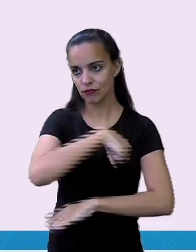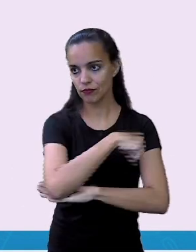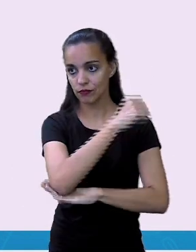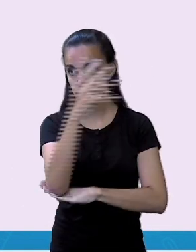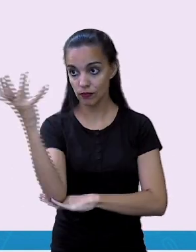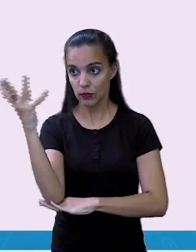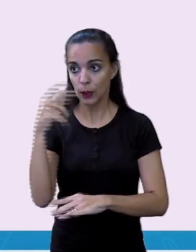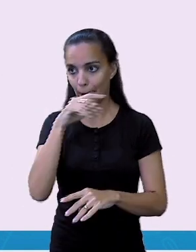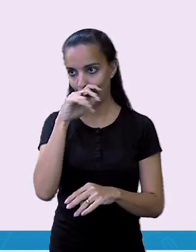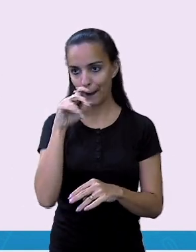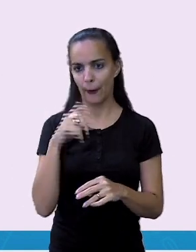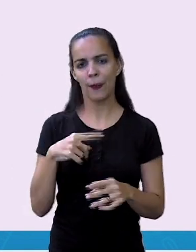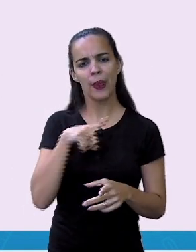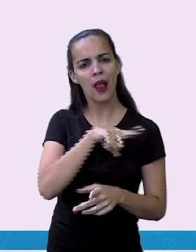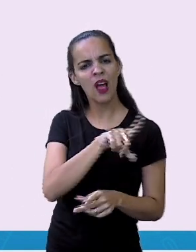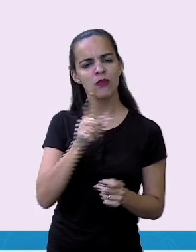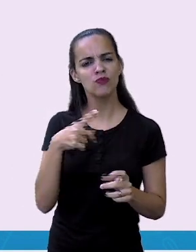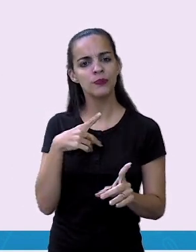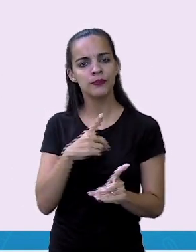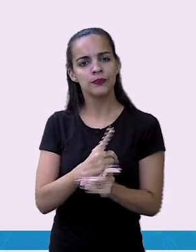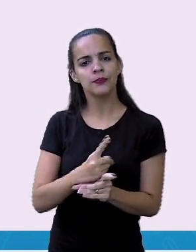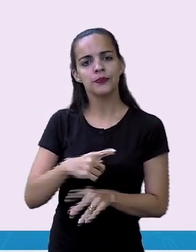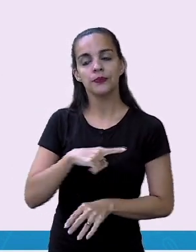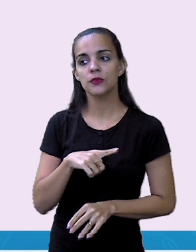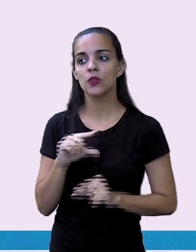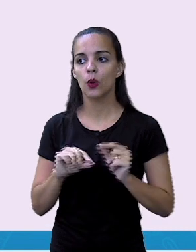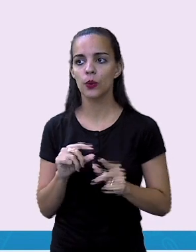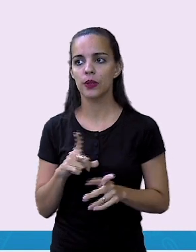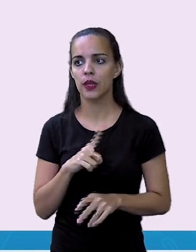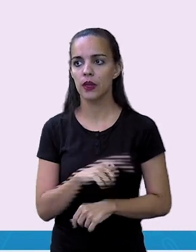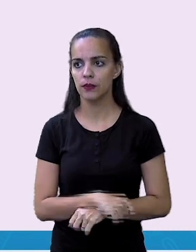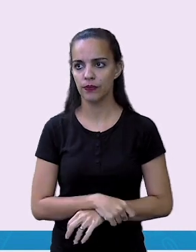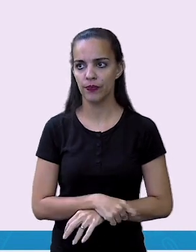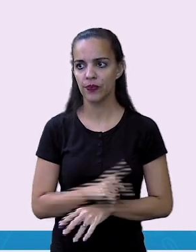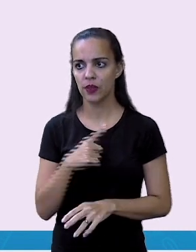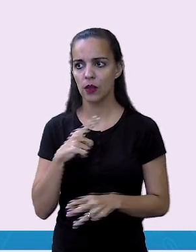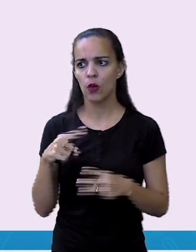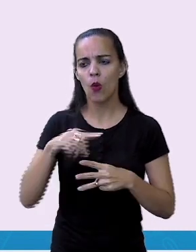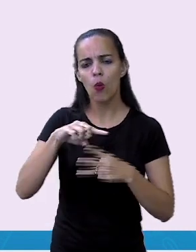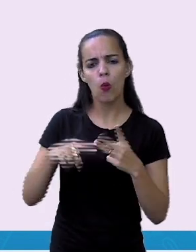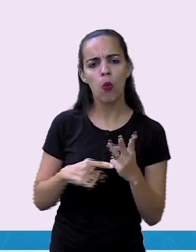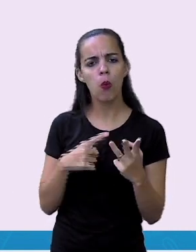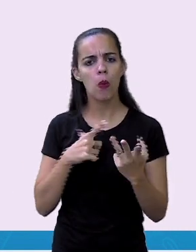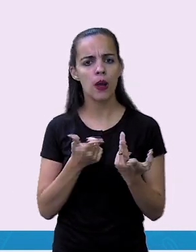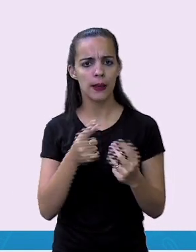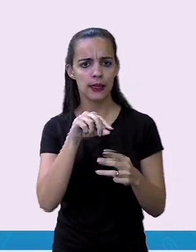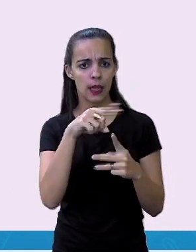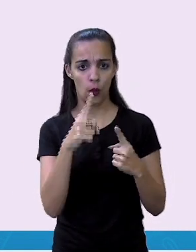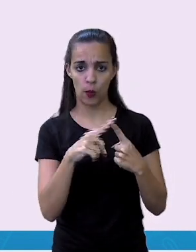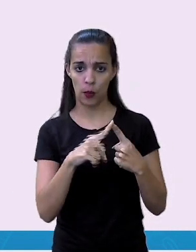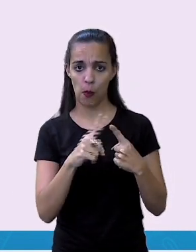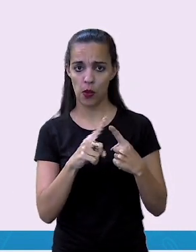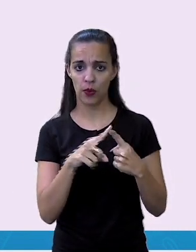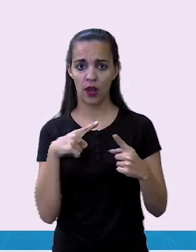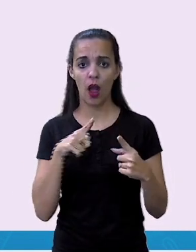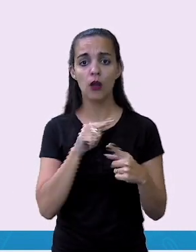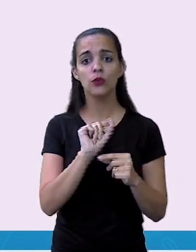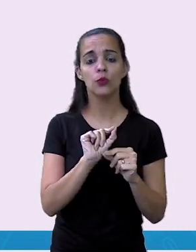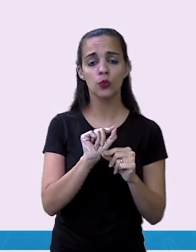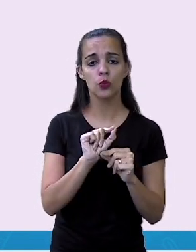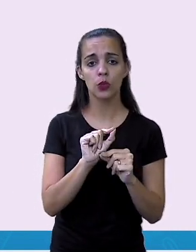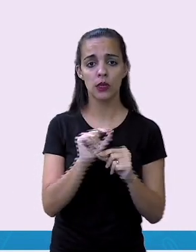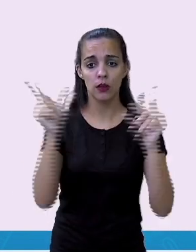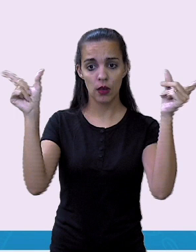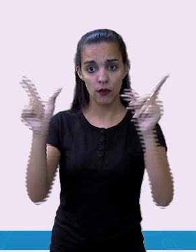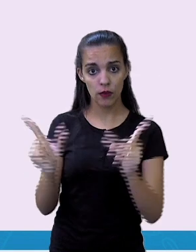são divididas em 4 casos. O primeiro, fator comum em evidência. Então, quando eu